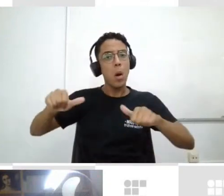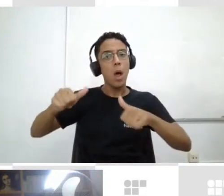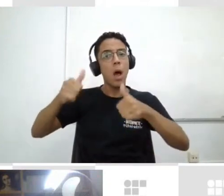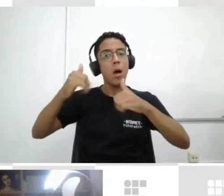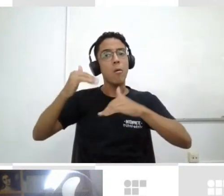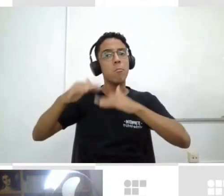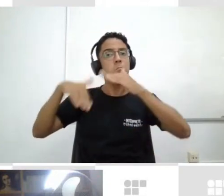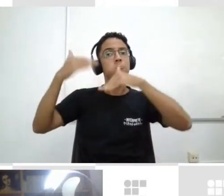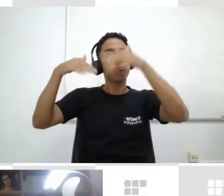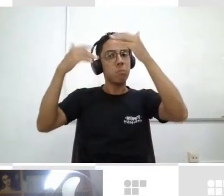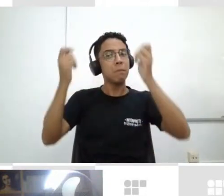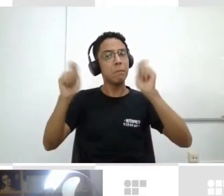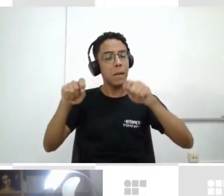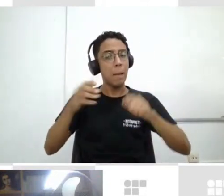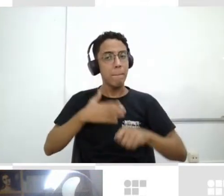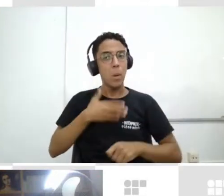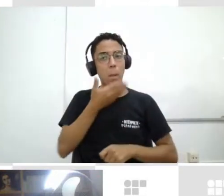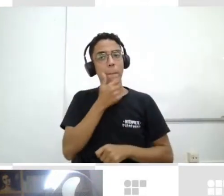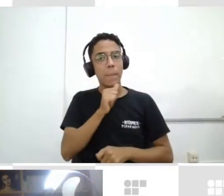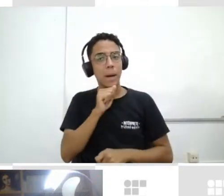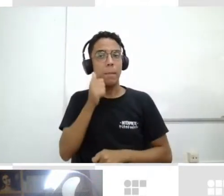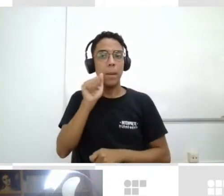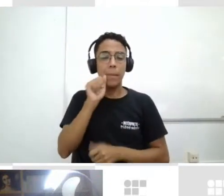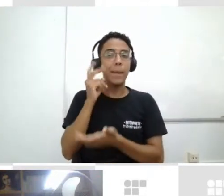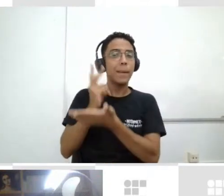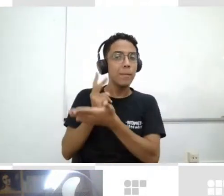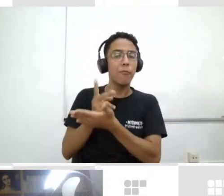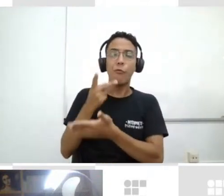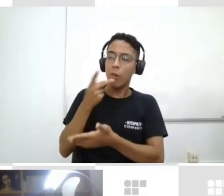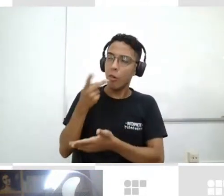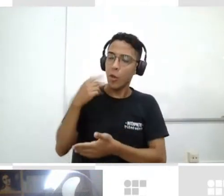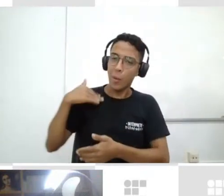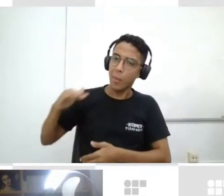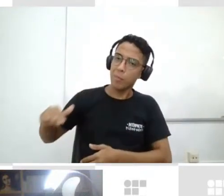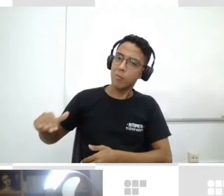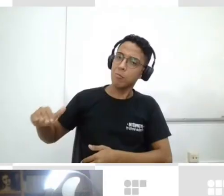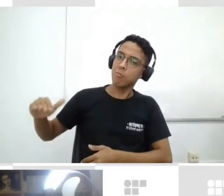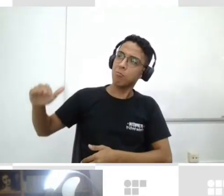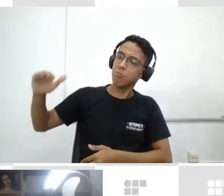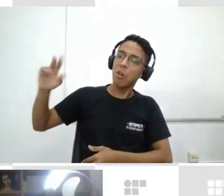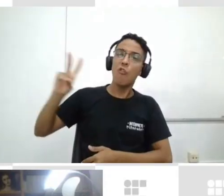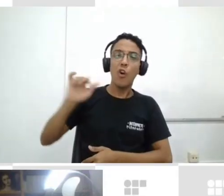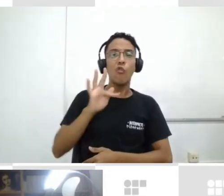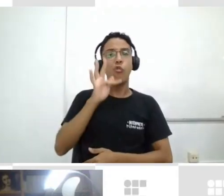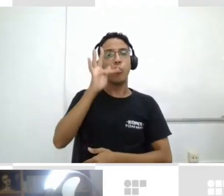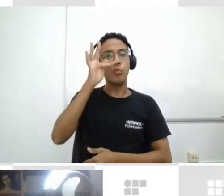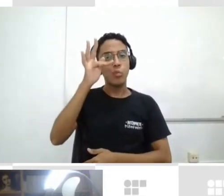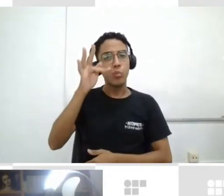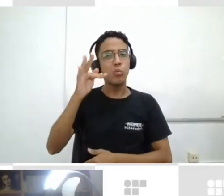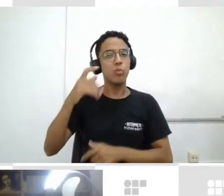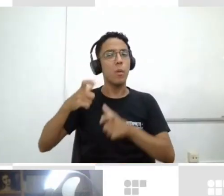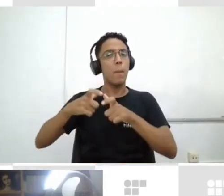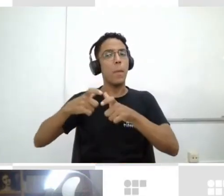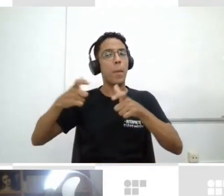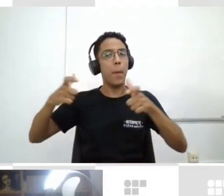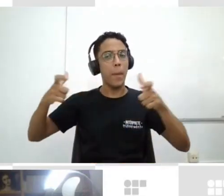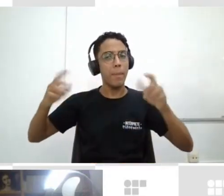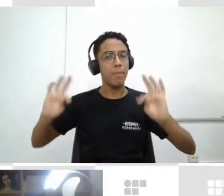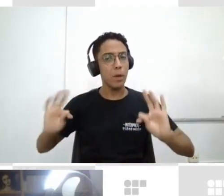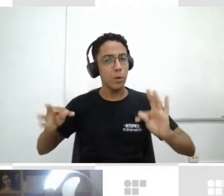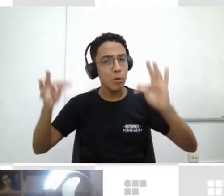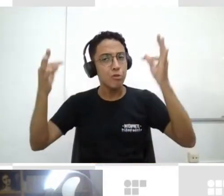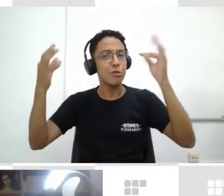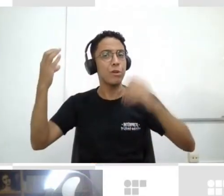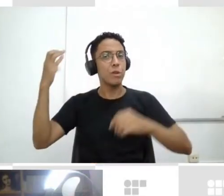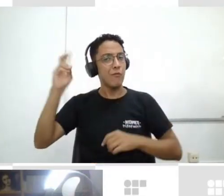Muito mais ainda meus pais, tá certo? Sempre a ideia, desde o século XIX, de que, de alguma maneira, com o aumento da ciência, da tecnologia, etc., haveria